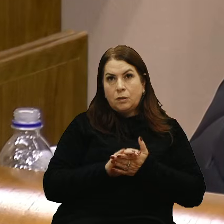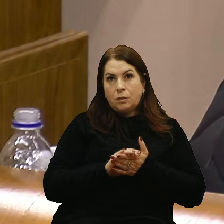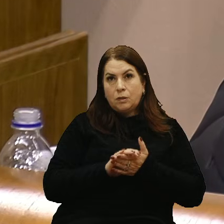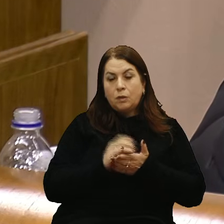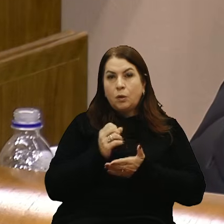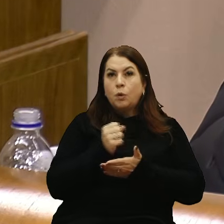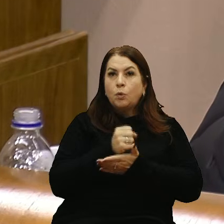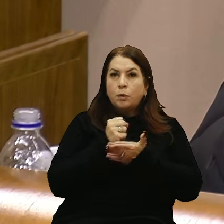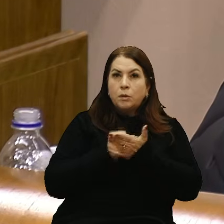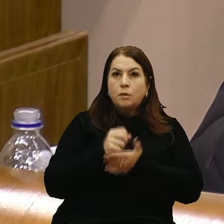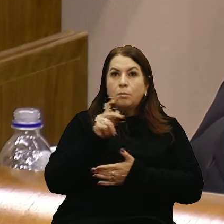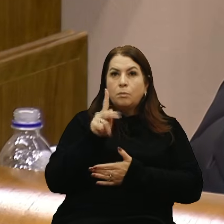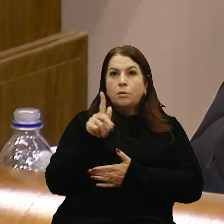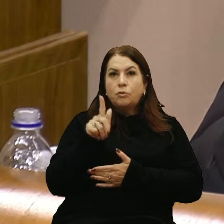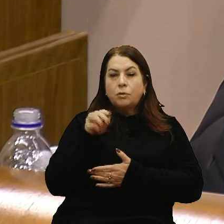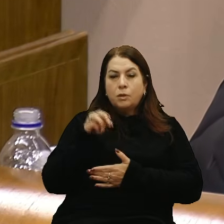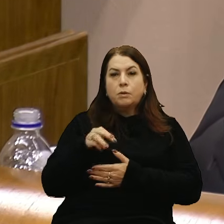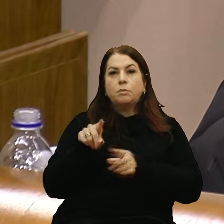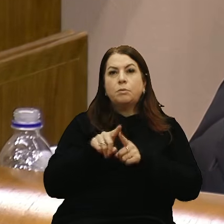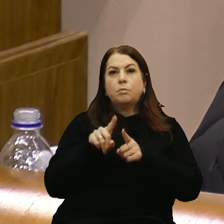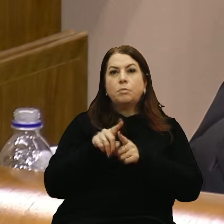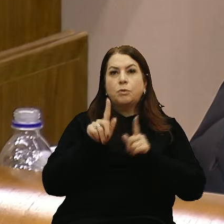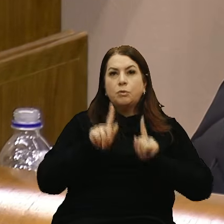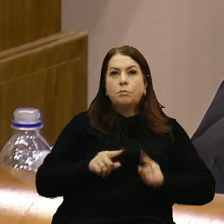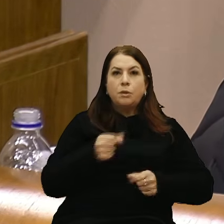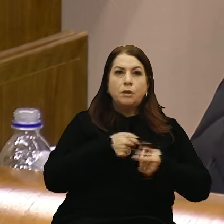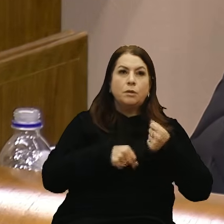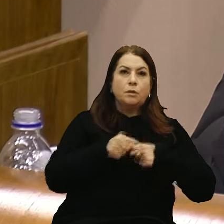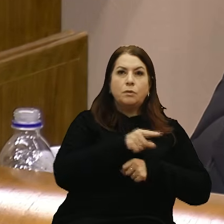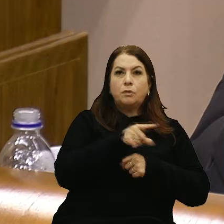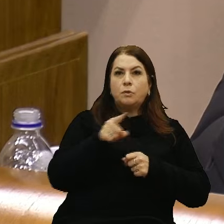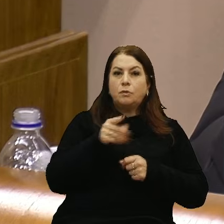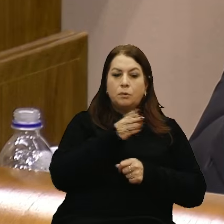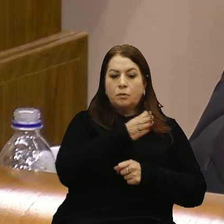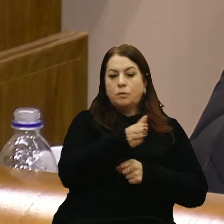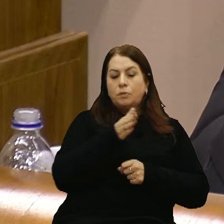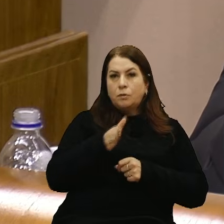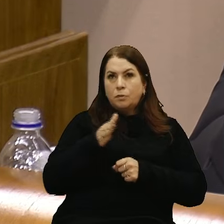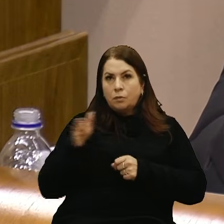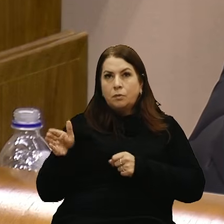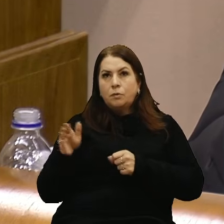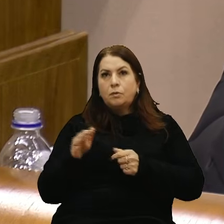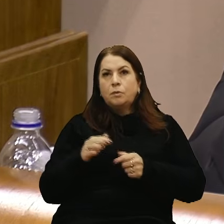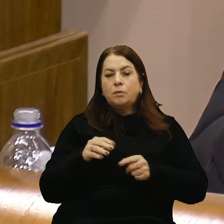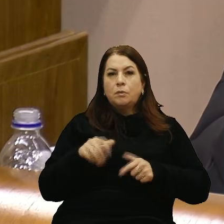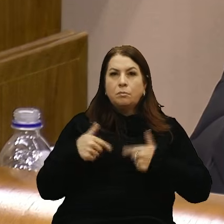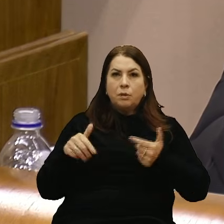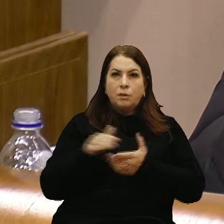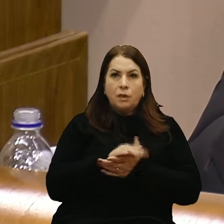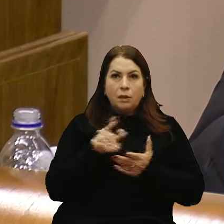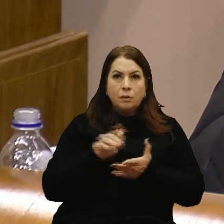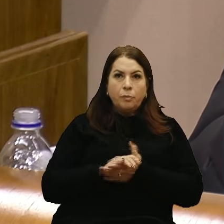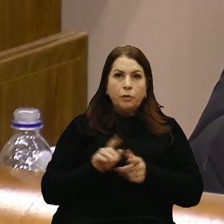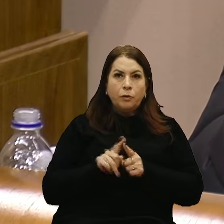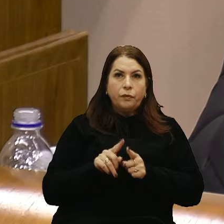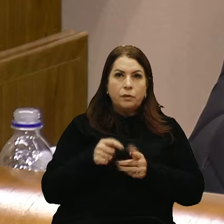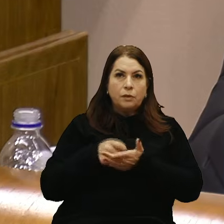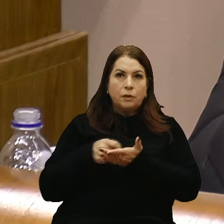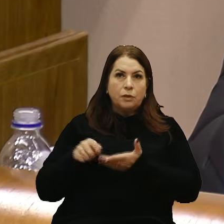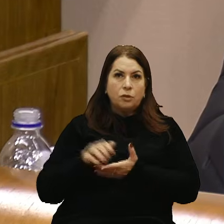contratada, pela PGM, pelo gestão em finanças, fazer o desempenho e fazer o